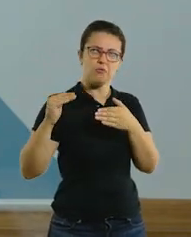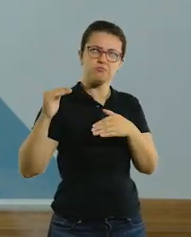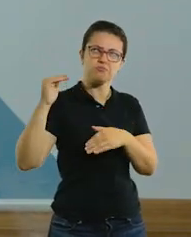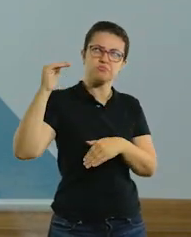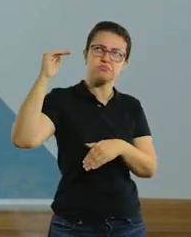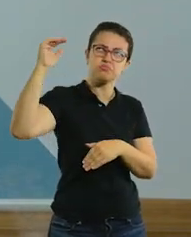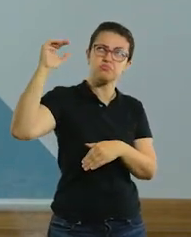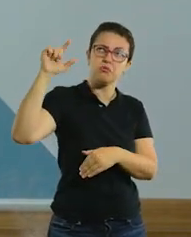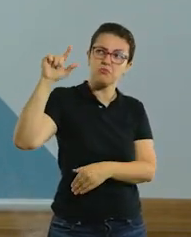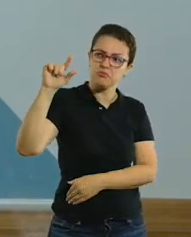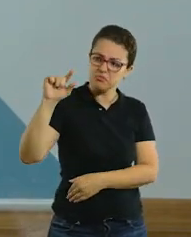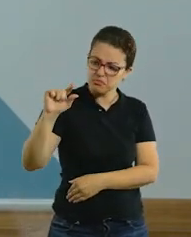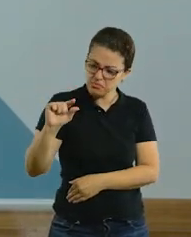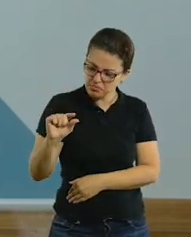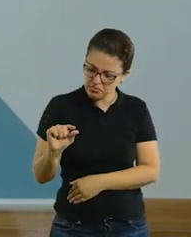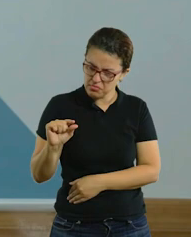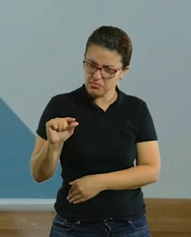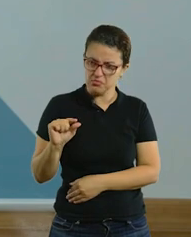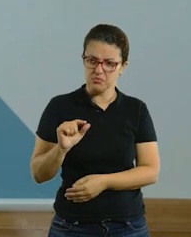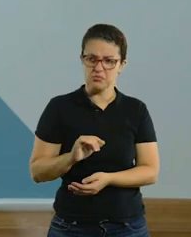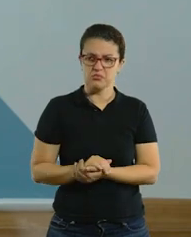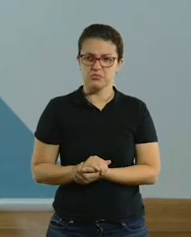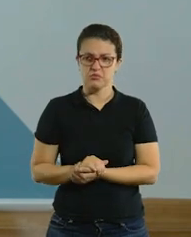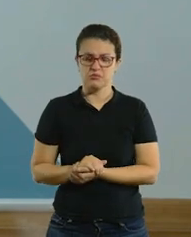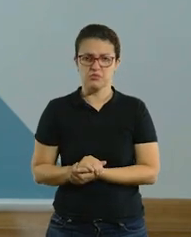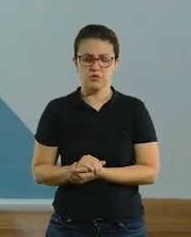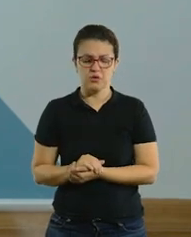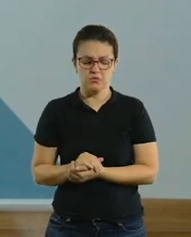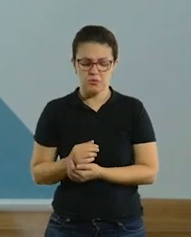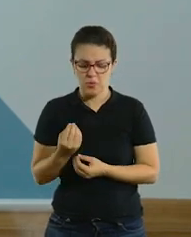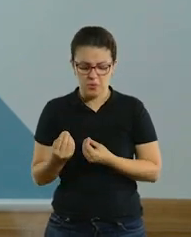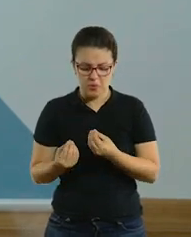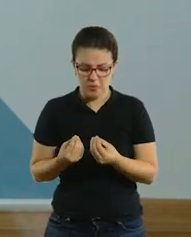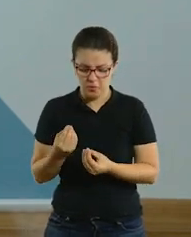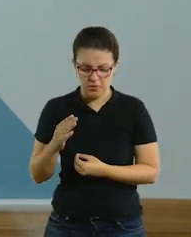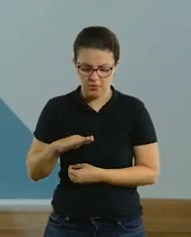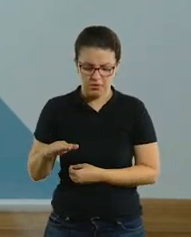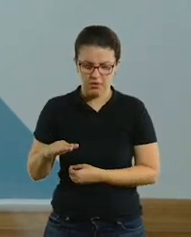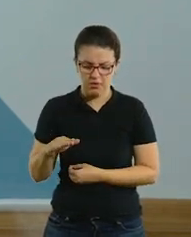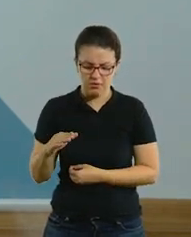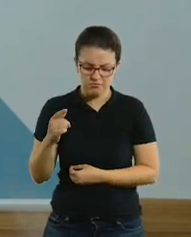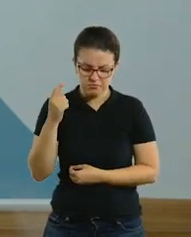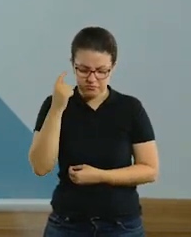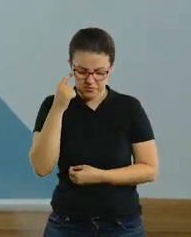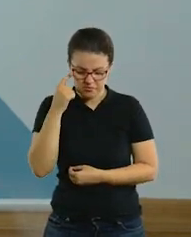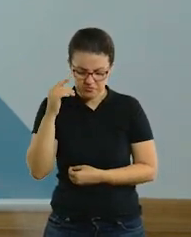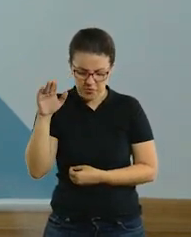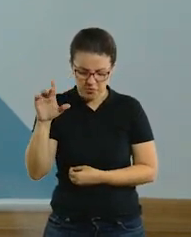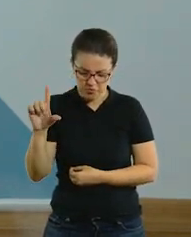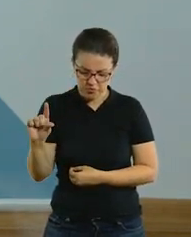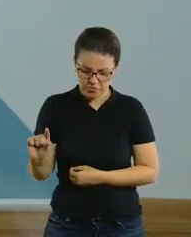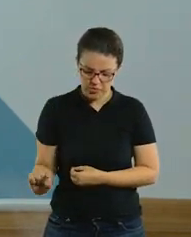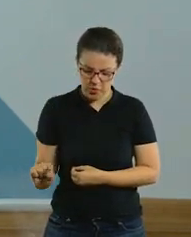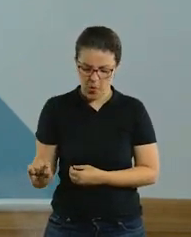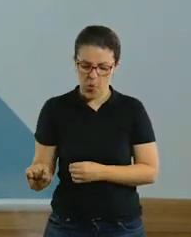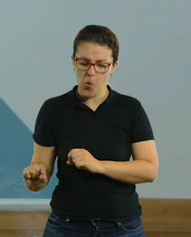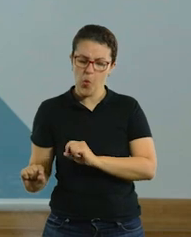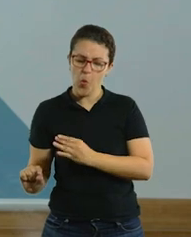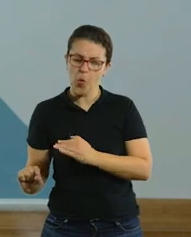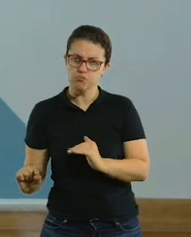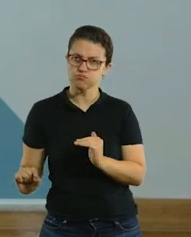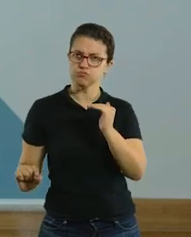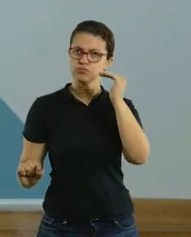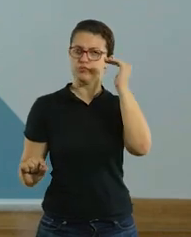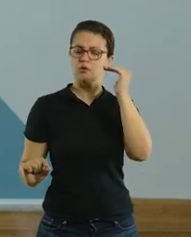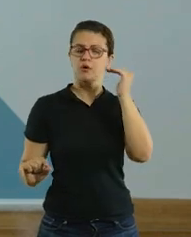pequeno. Vamos descobrir se ele imagina se ele é grande ou pequeno e vamos ver